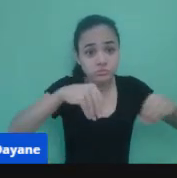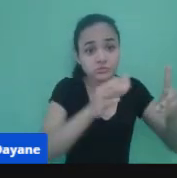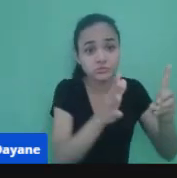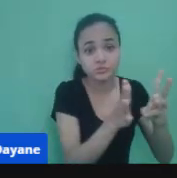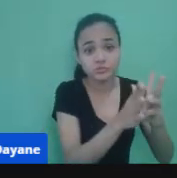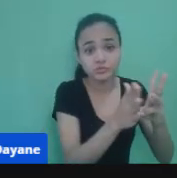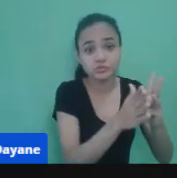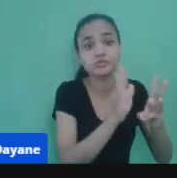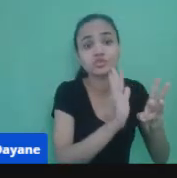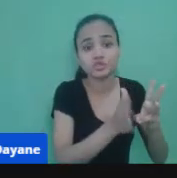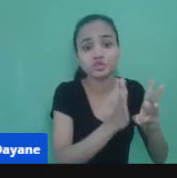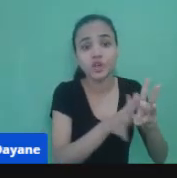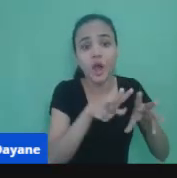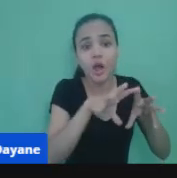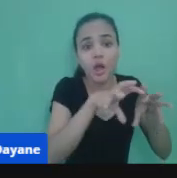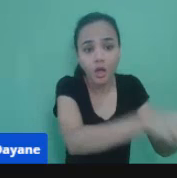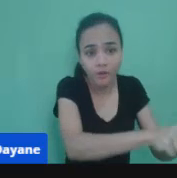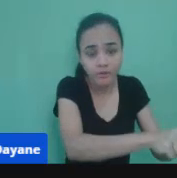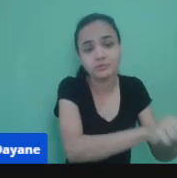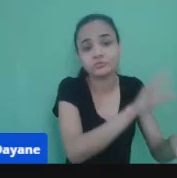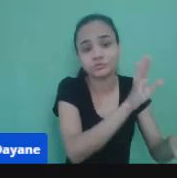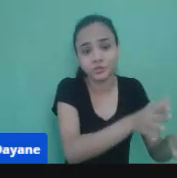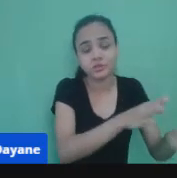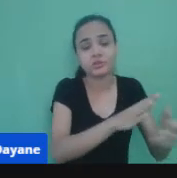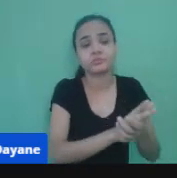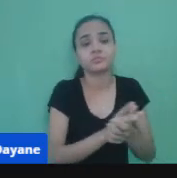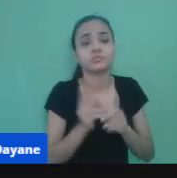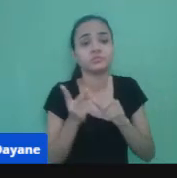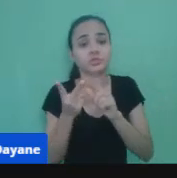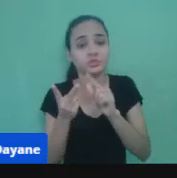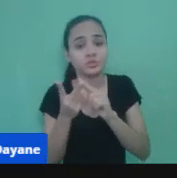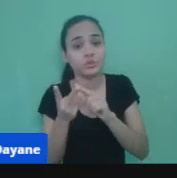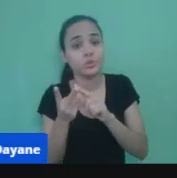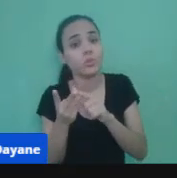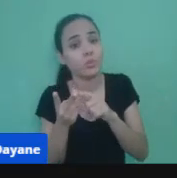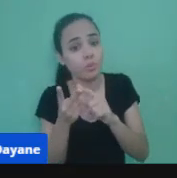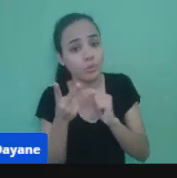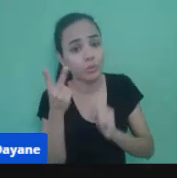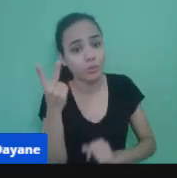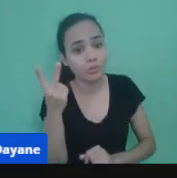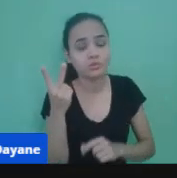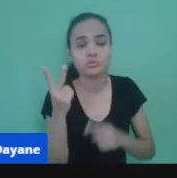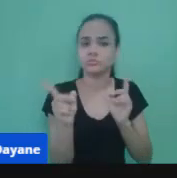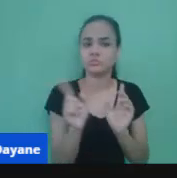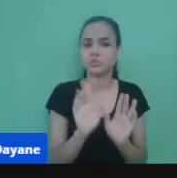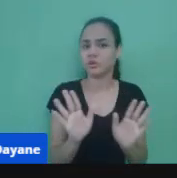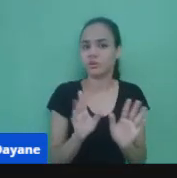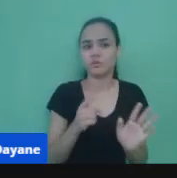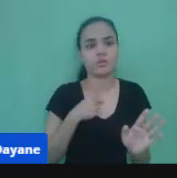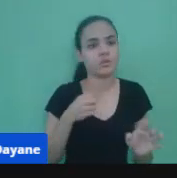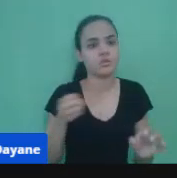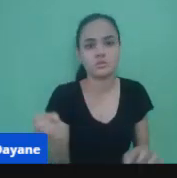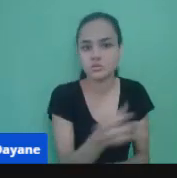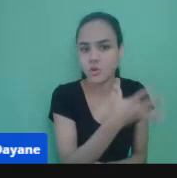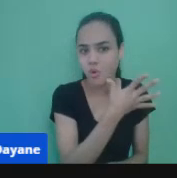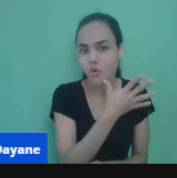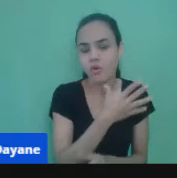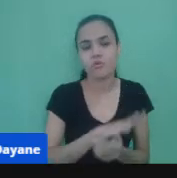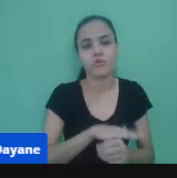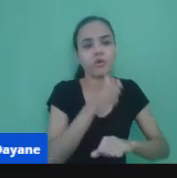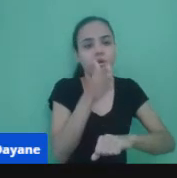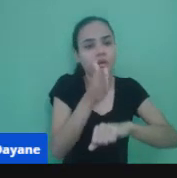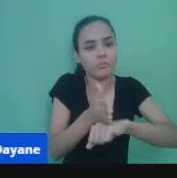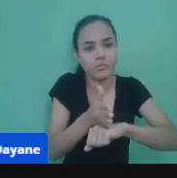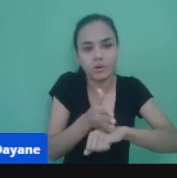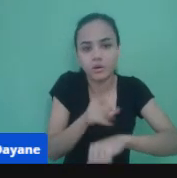falando, não, a gente precisa trazer modernidade para essa área. Duas posições antagônicas. Identificou isso, beleza. Próximo slide.